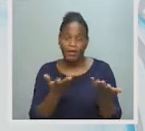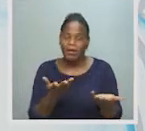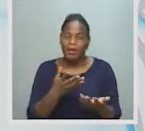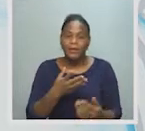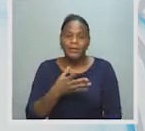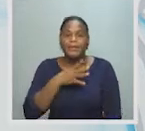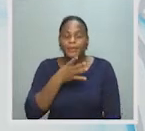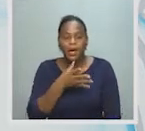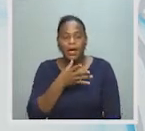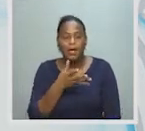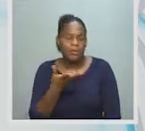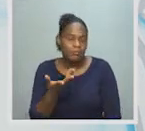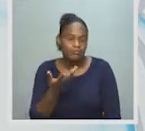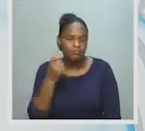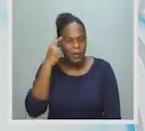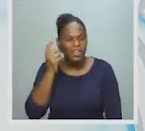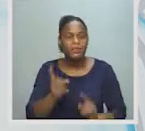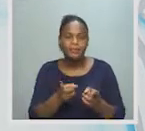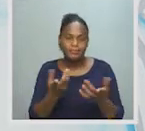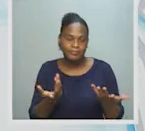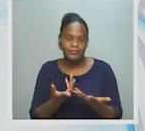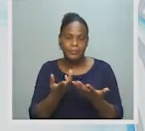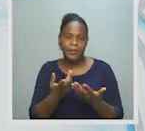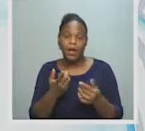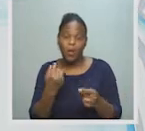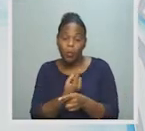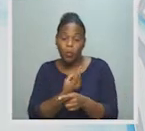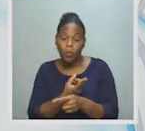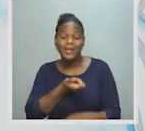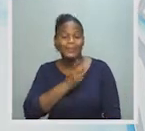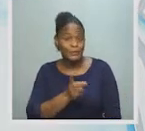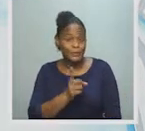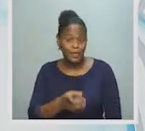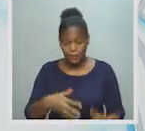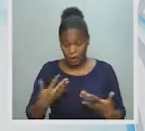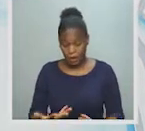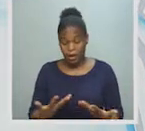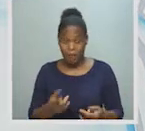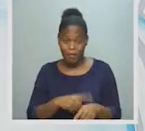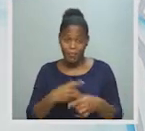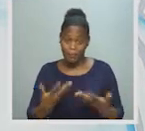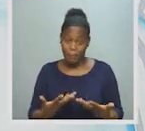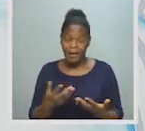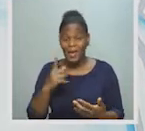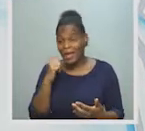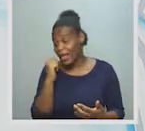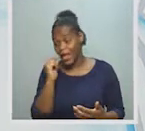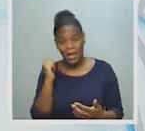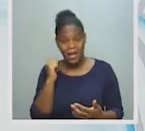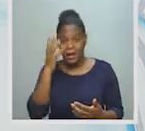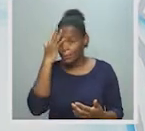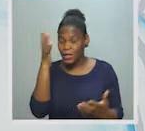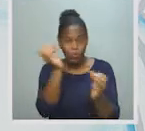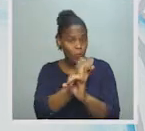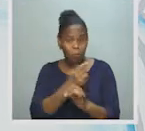considera que aquilo que é a exigência atual, ou seja, ele é